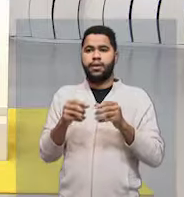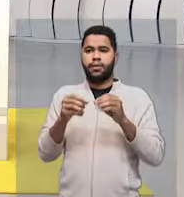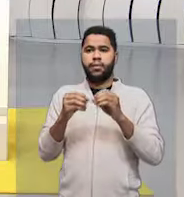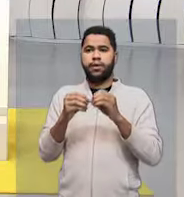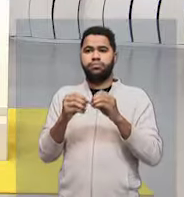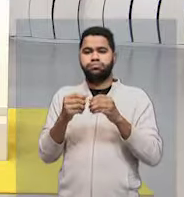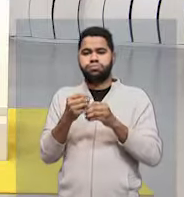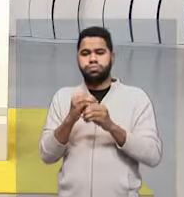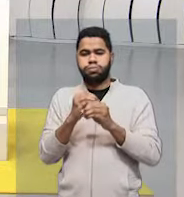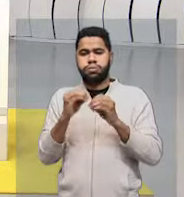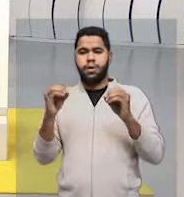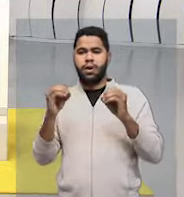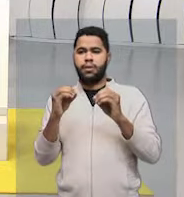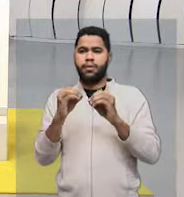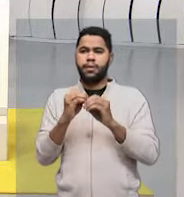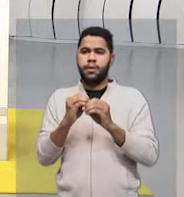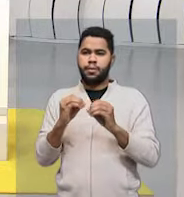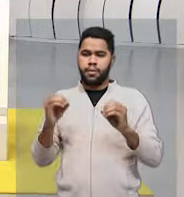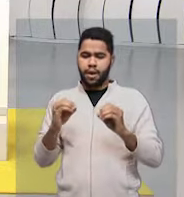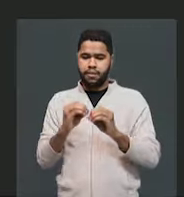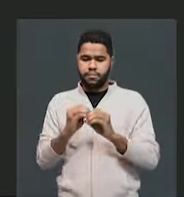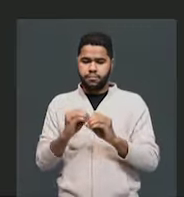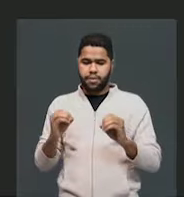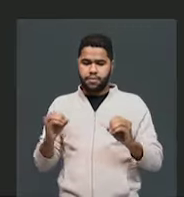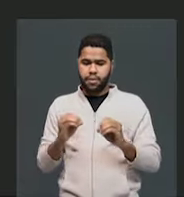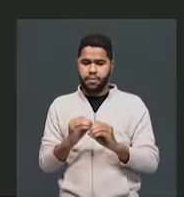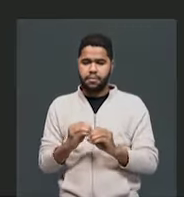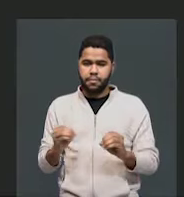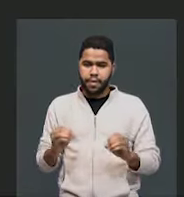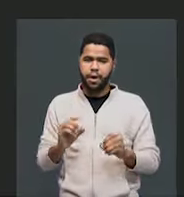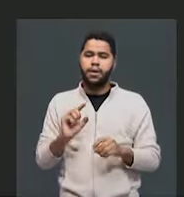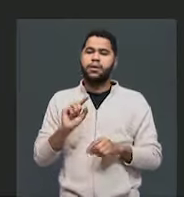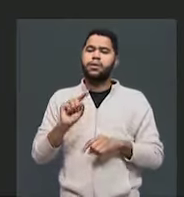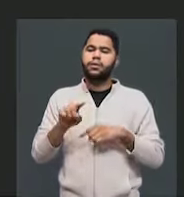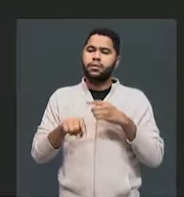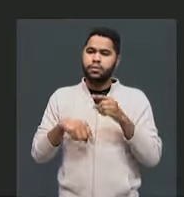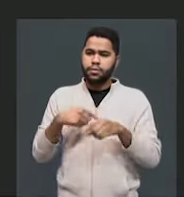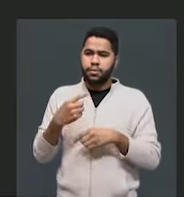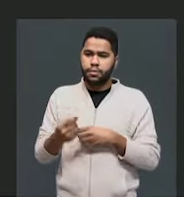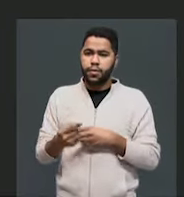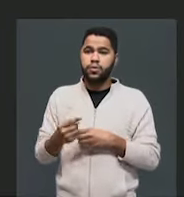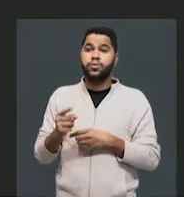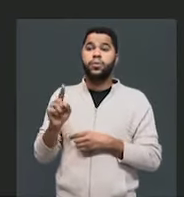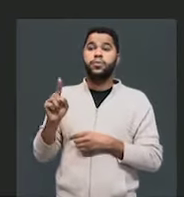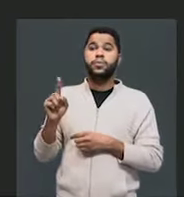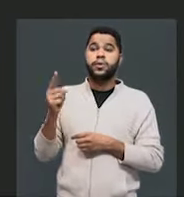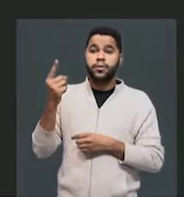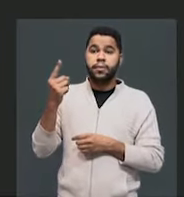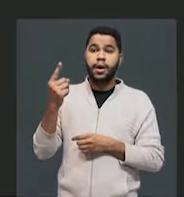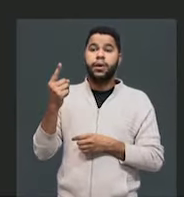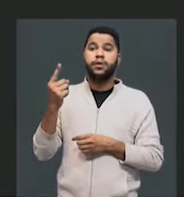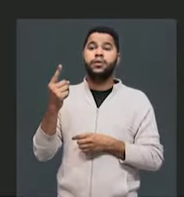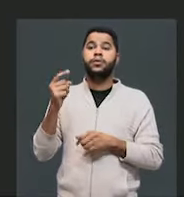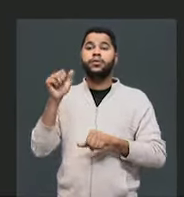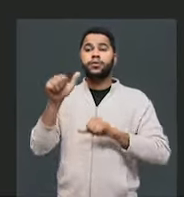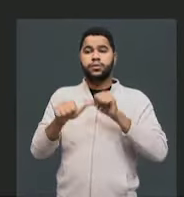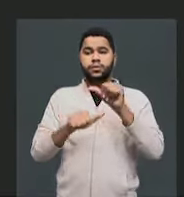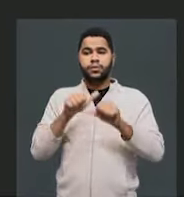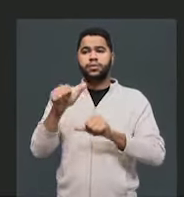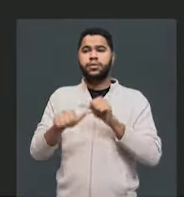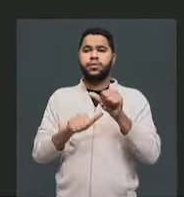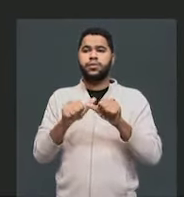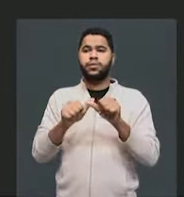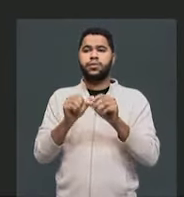tá? E vai produzir espermatócito primário. Depois, o espermatócito primário, ele vai se transformar